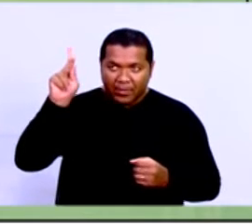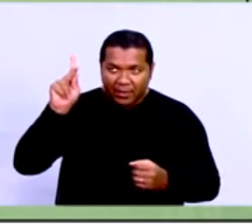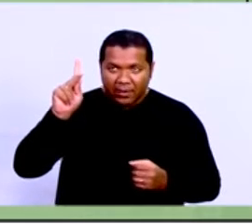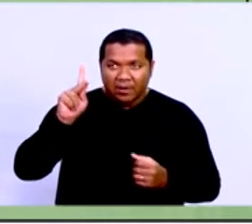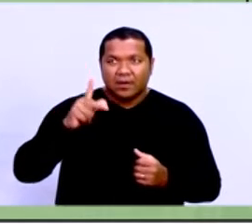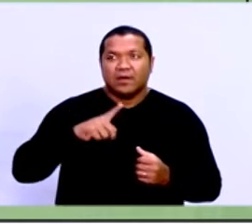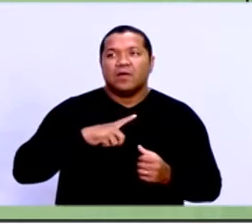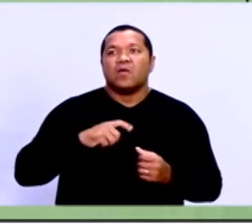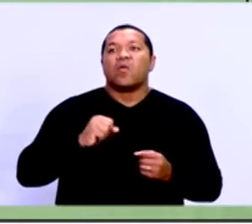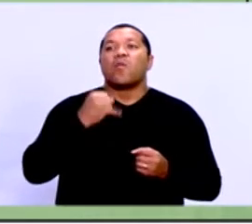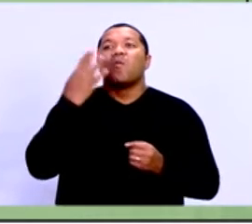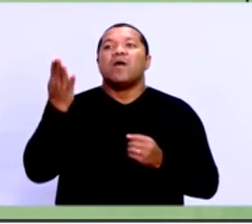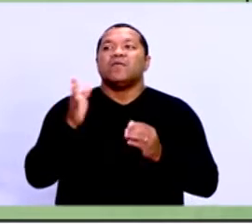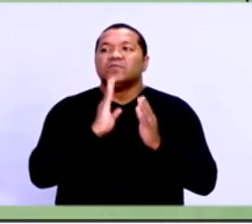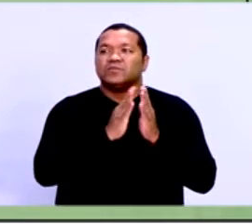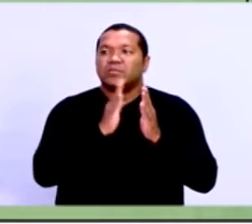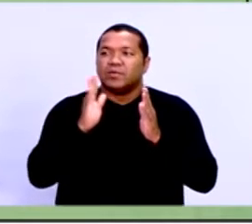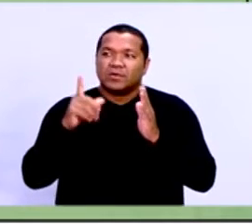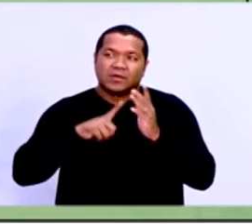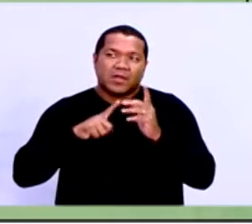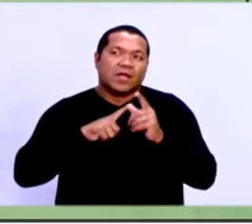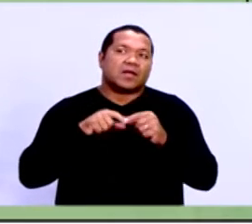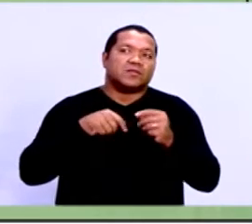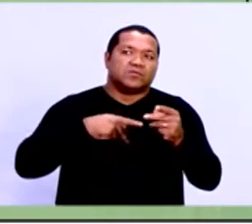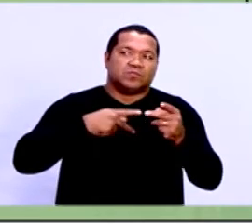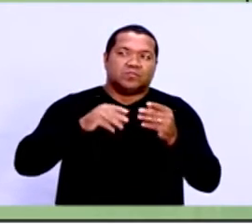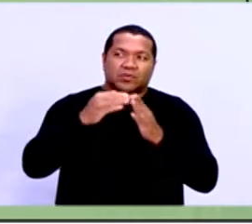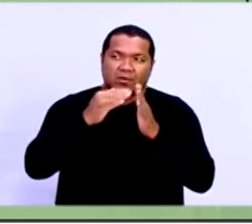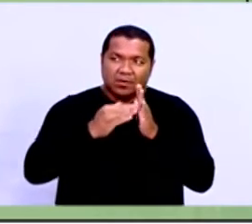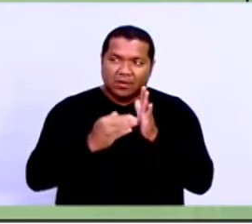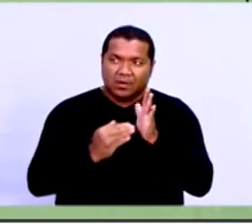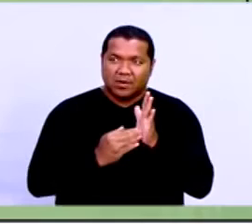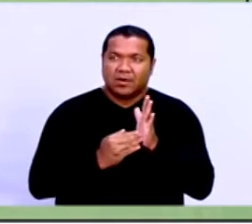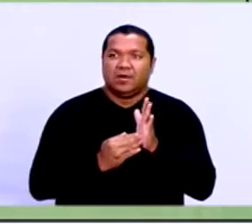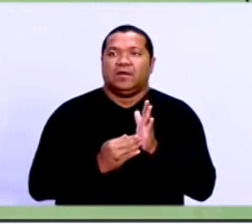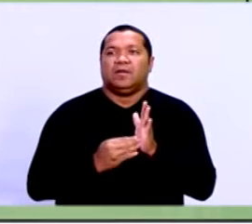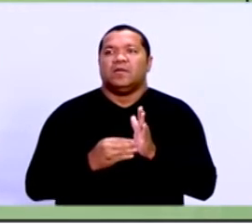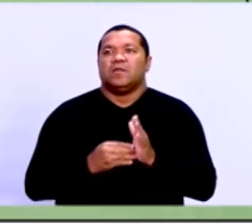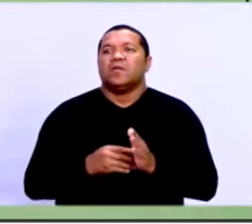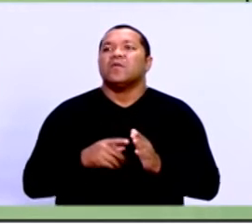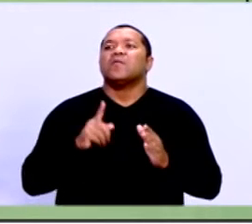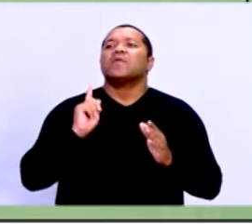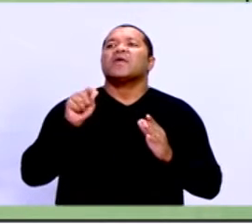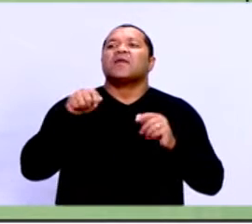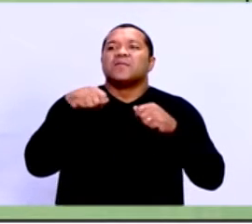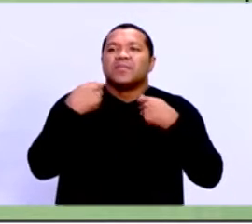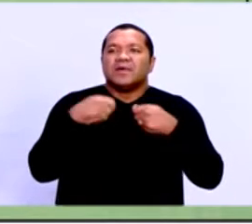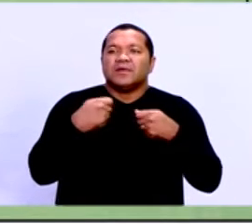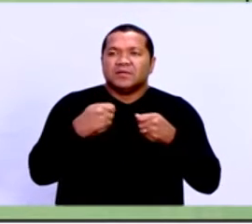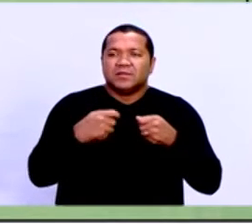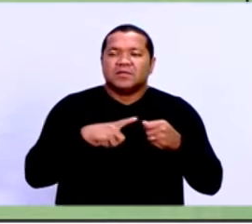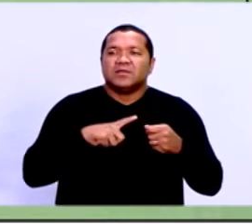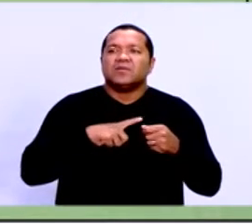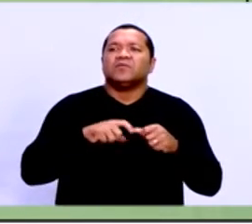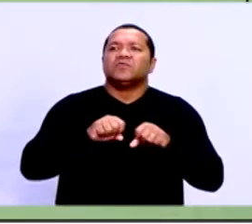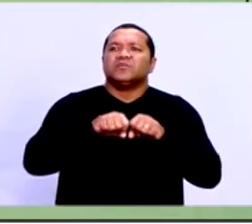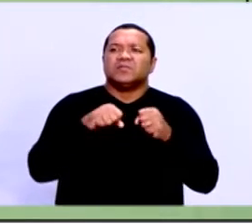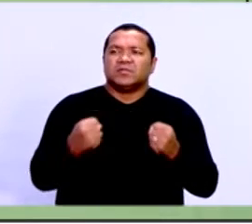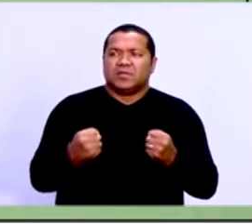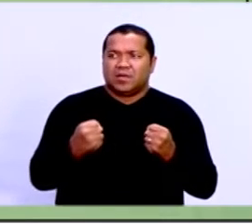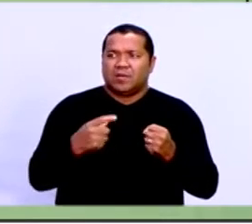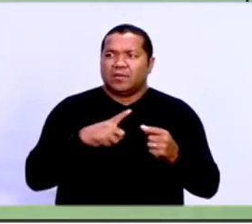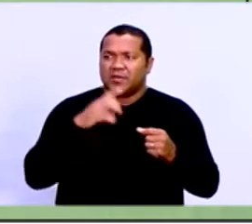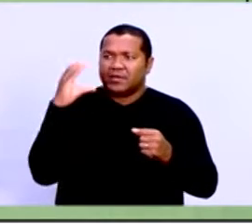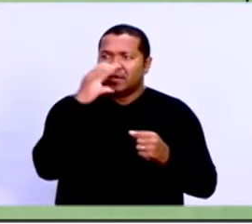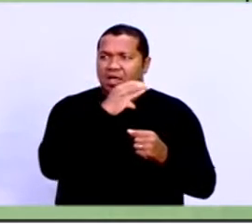nesse desenvolvimento quais são as necessidades de desempenho de portabilidade do meu sistema eu vou